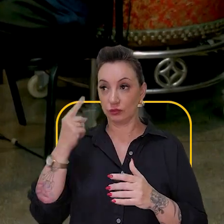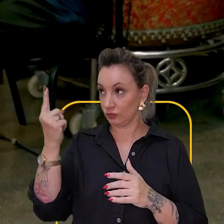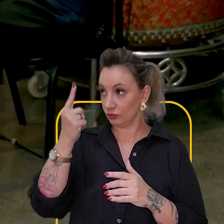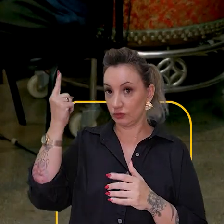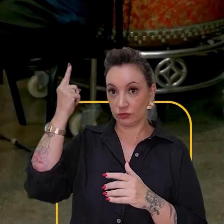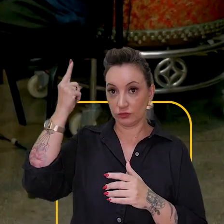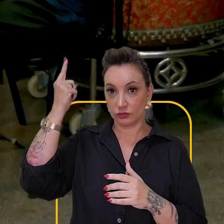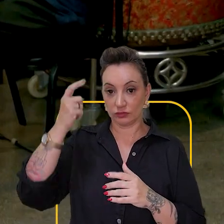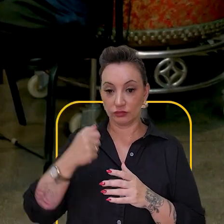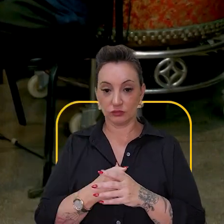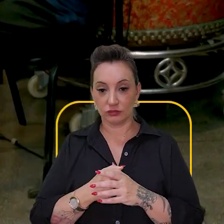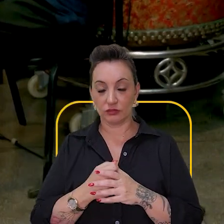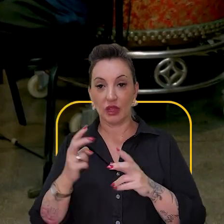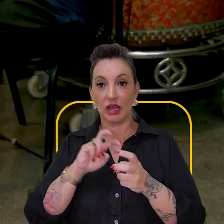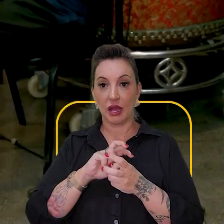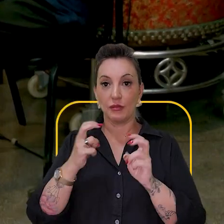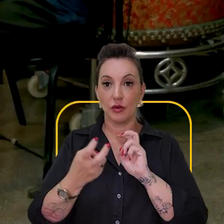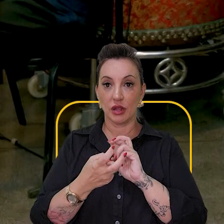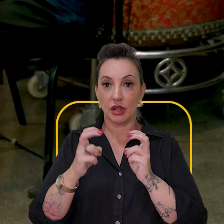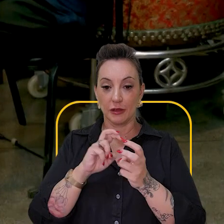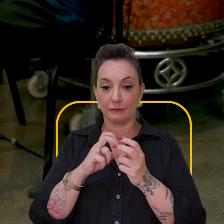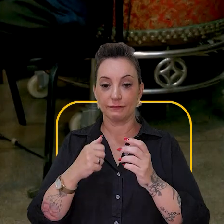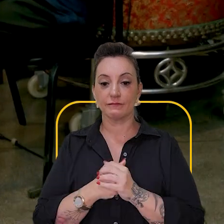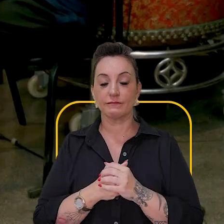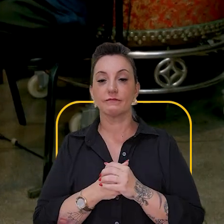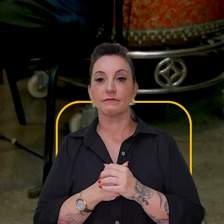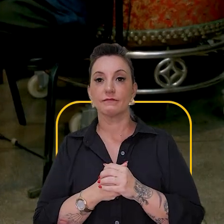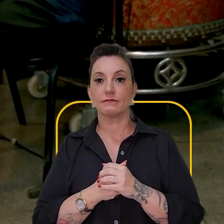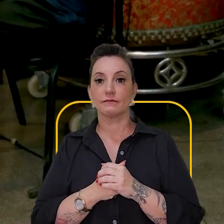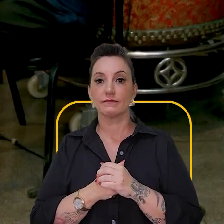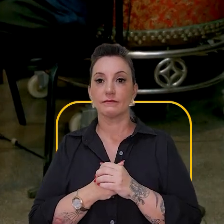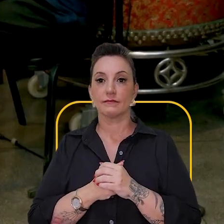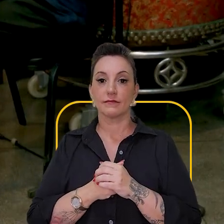rapaz gigantesco da Capoeira da capoeira